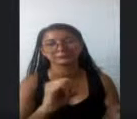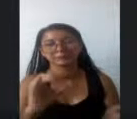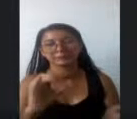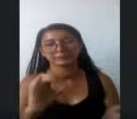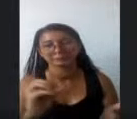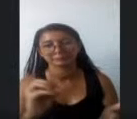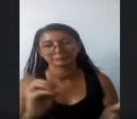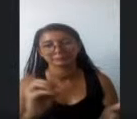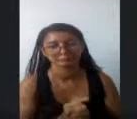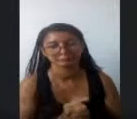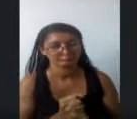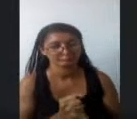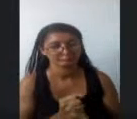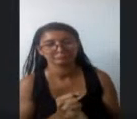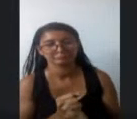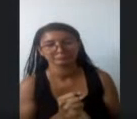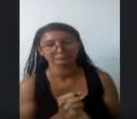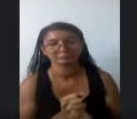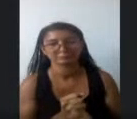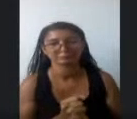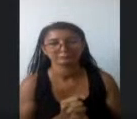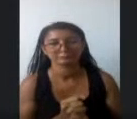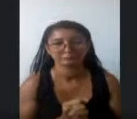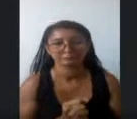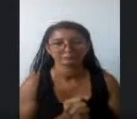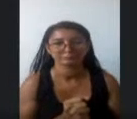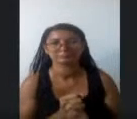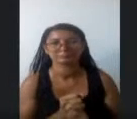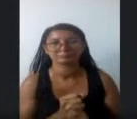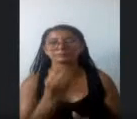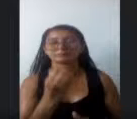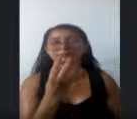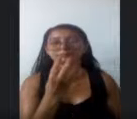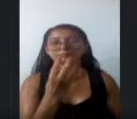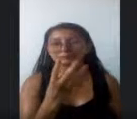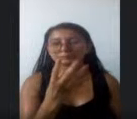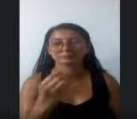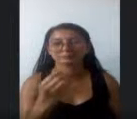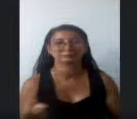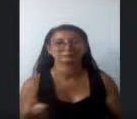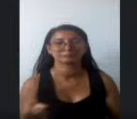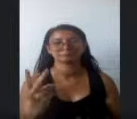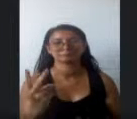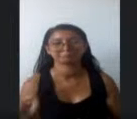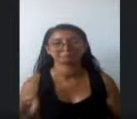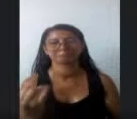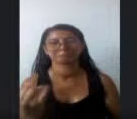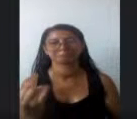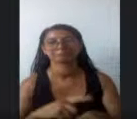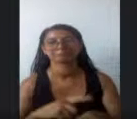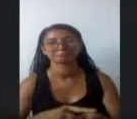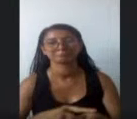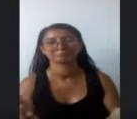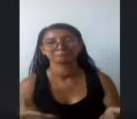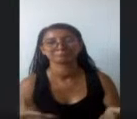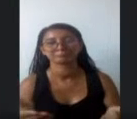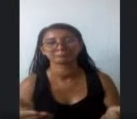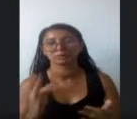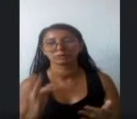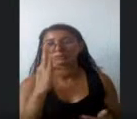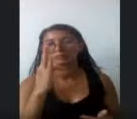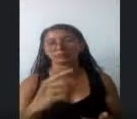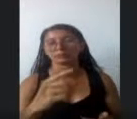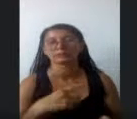Vamos lá, Kécio. Então, muito bom, muito rico, né, esse momento. Espero que a gente possa ter outras oportunidades desse